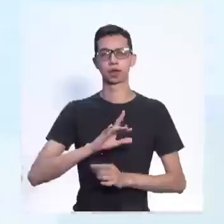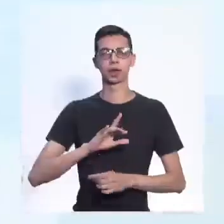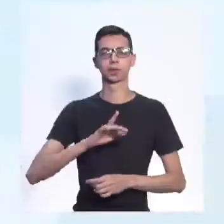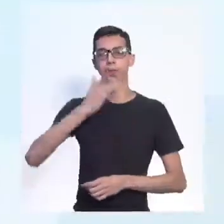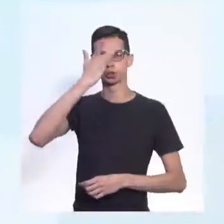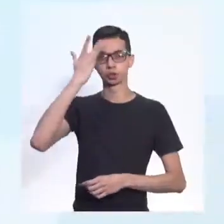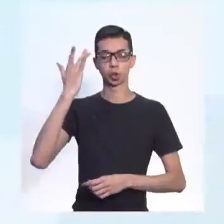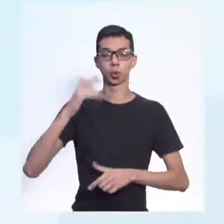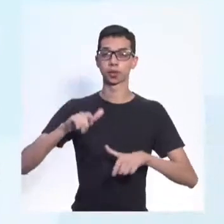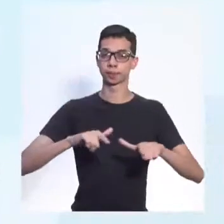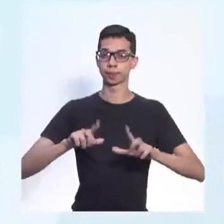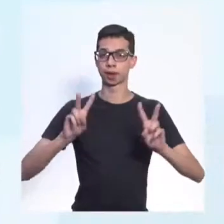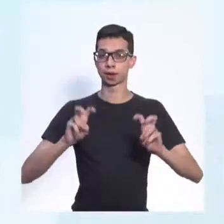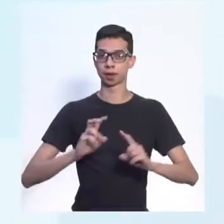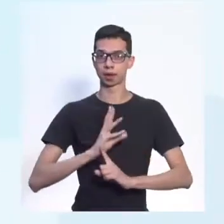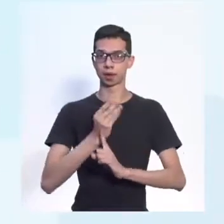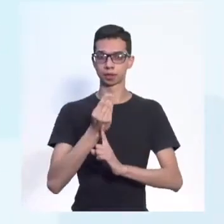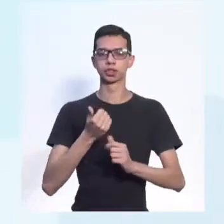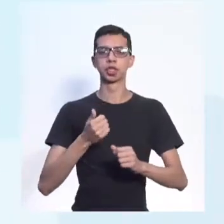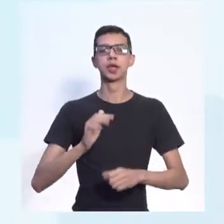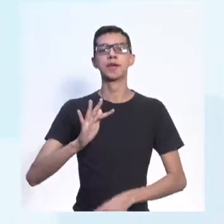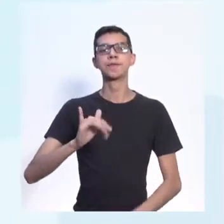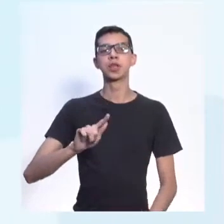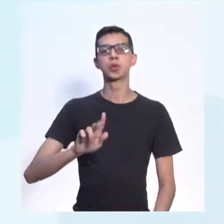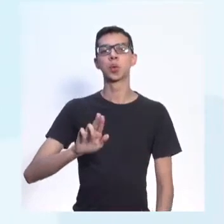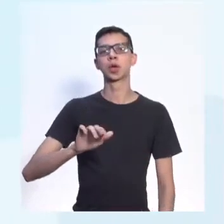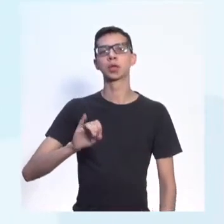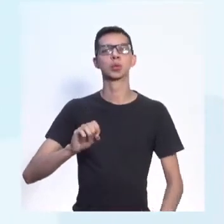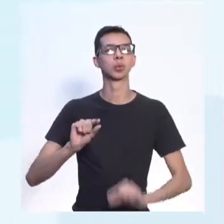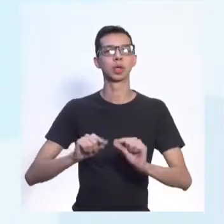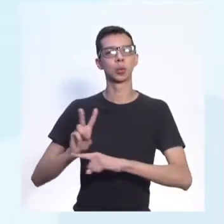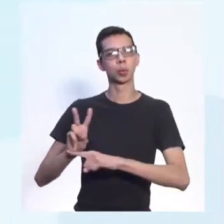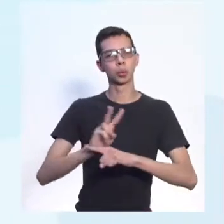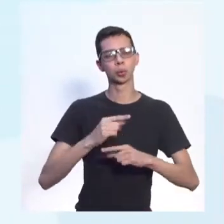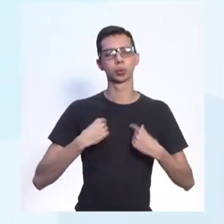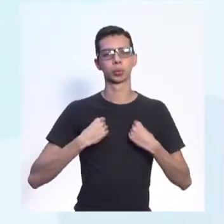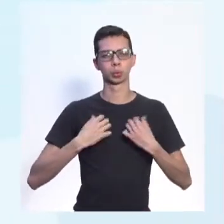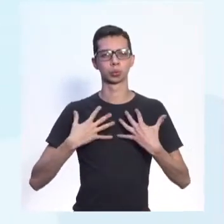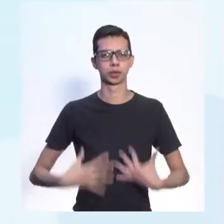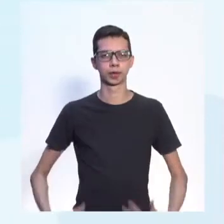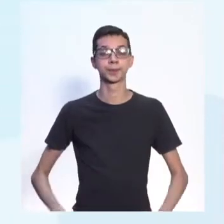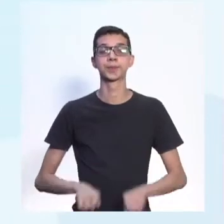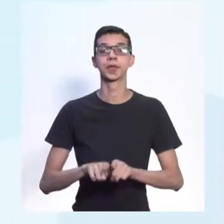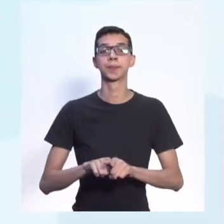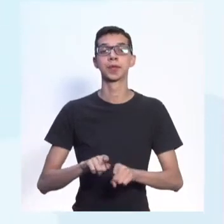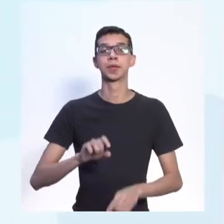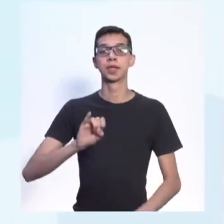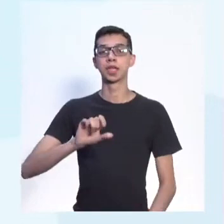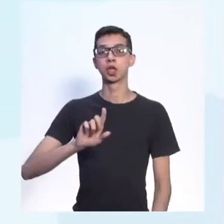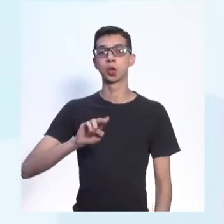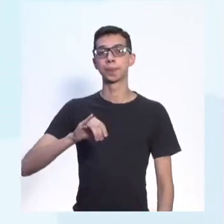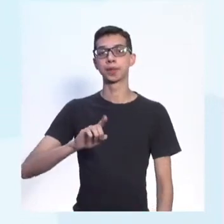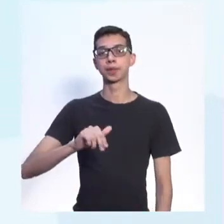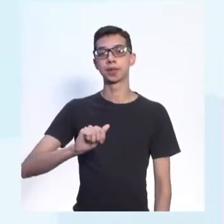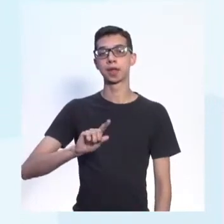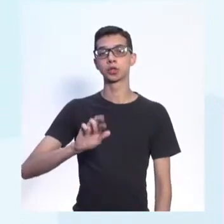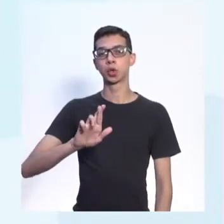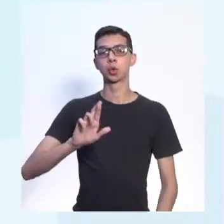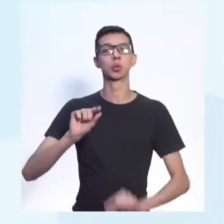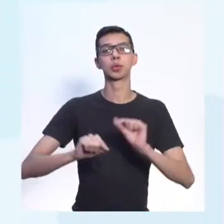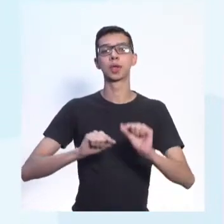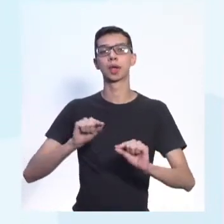Figurinistas, então, realizam justamente, né, os figurinos, tá? Vamos lá. Ainda temos os iluminadores, que cuidam de toda a parte de iluminação de um